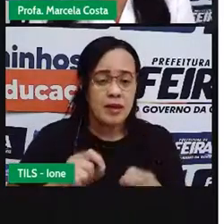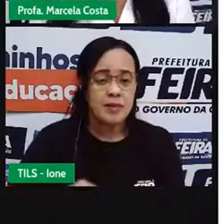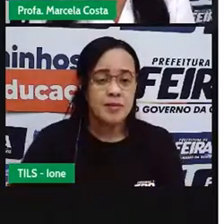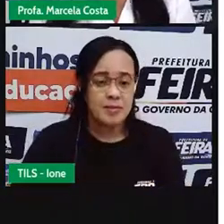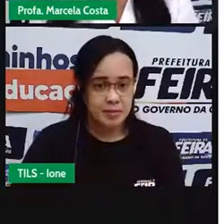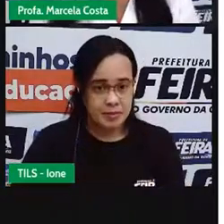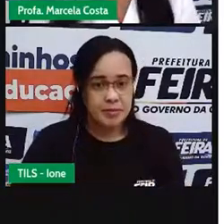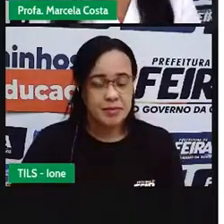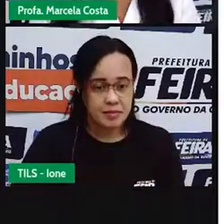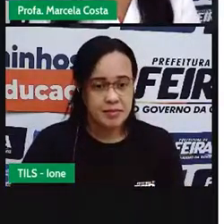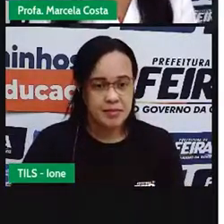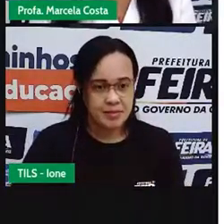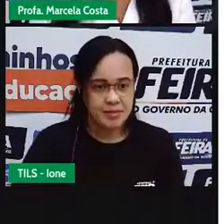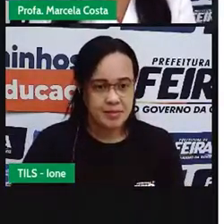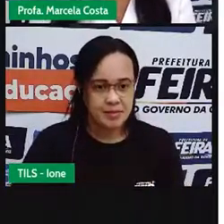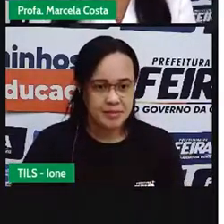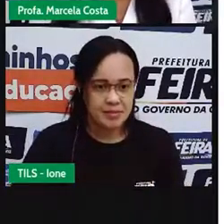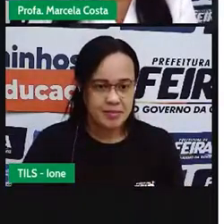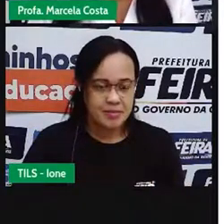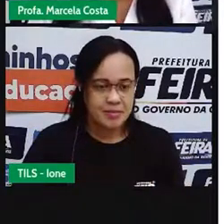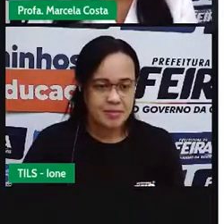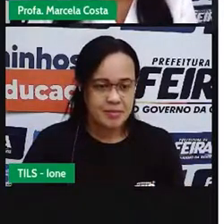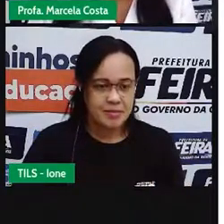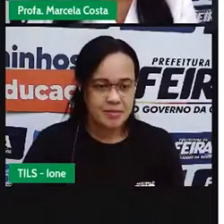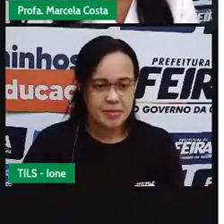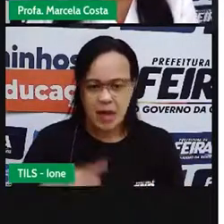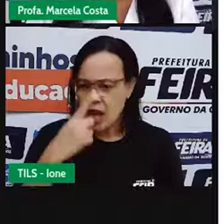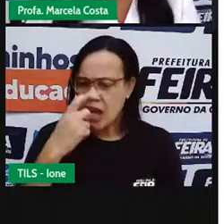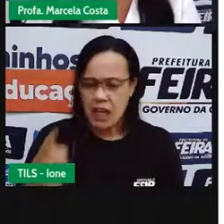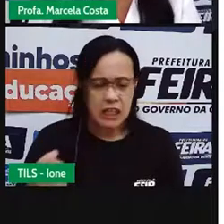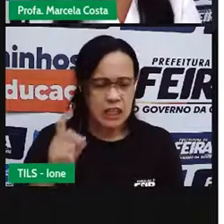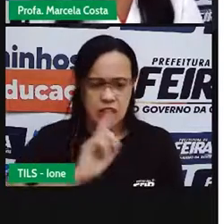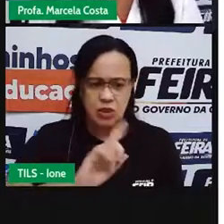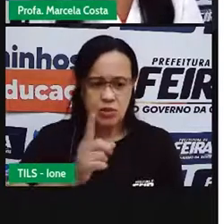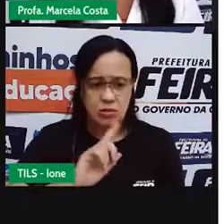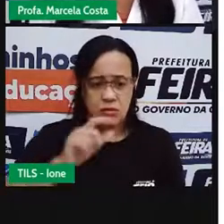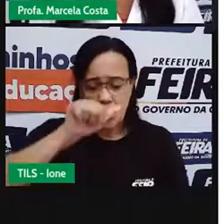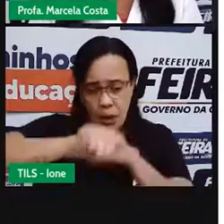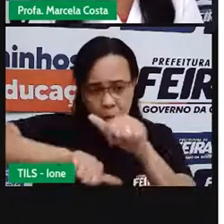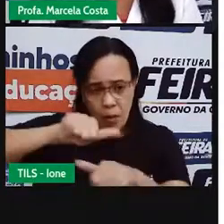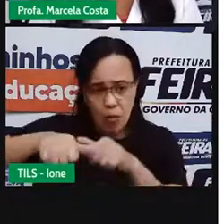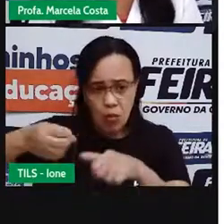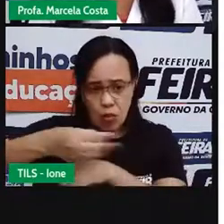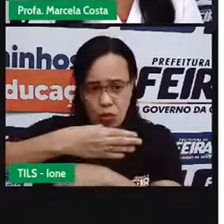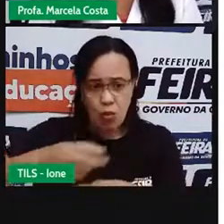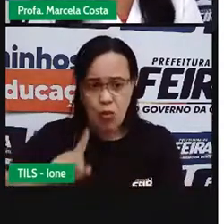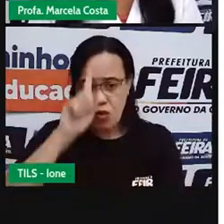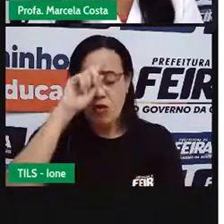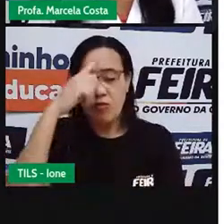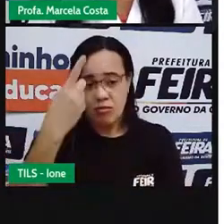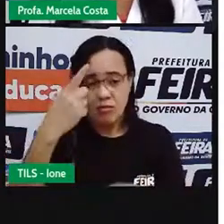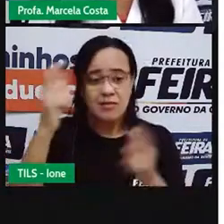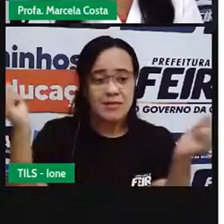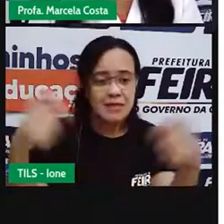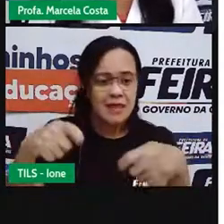já foi usado, que não necessariamente precisa ir para o lixo, pode ser reutilizado?